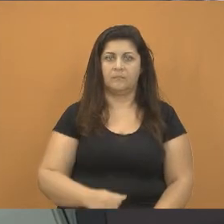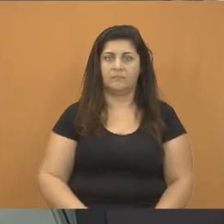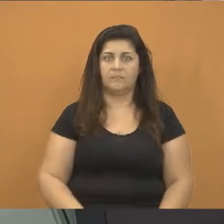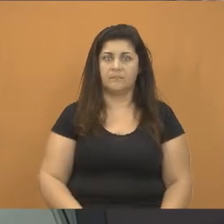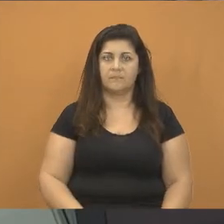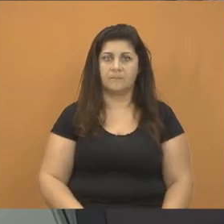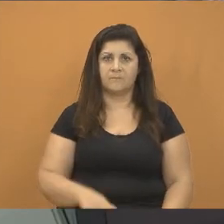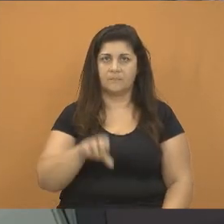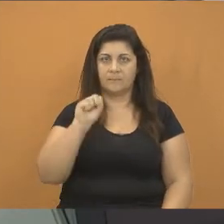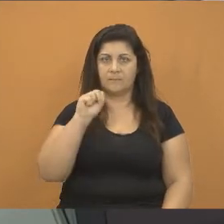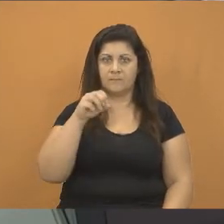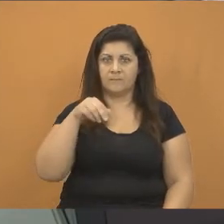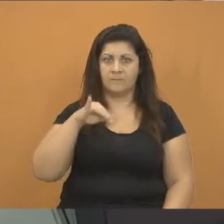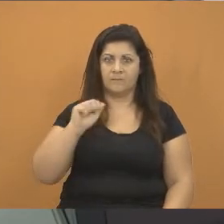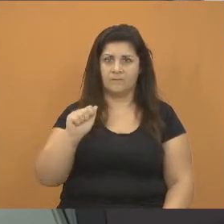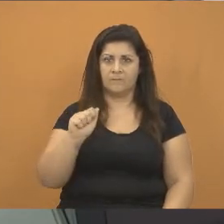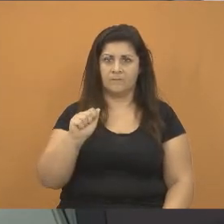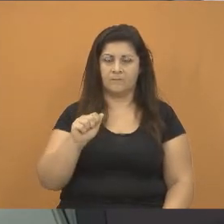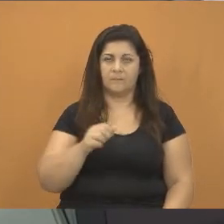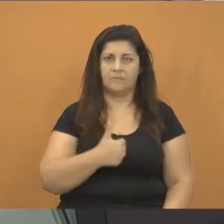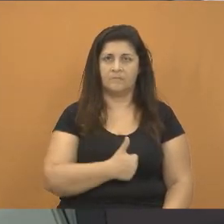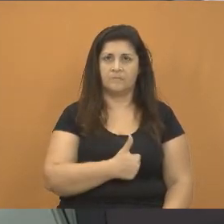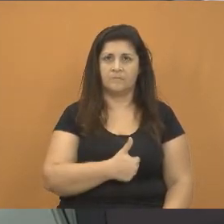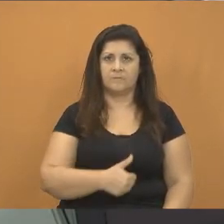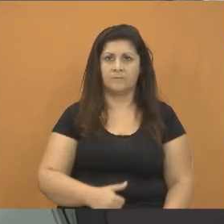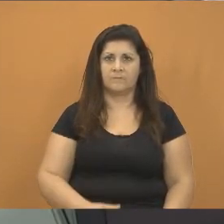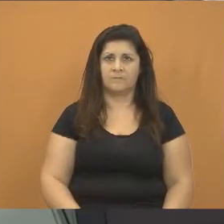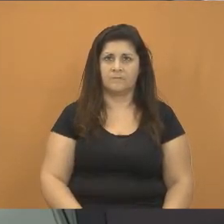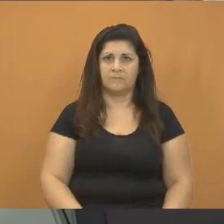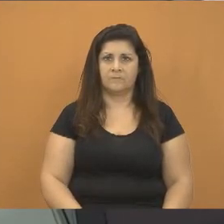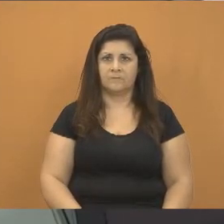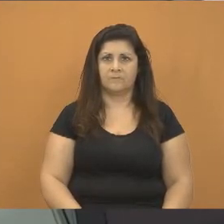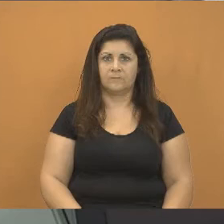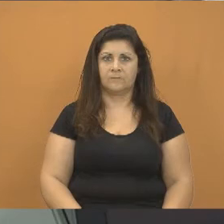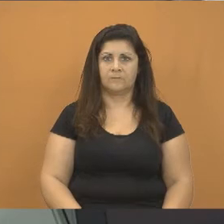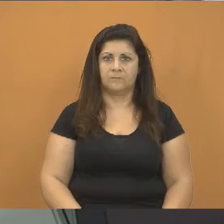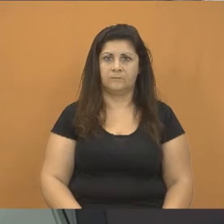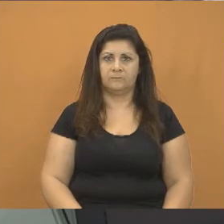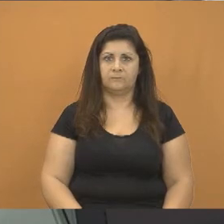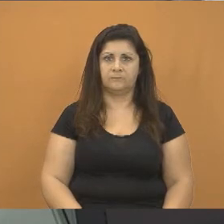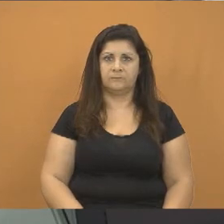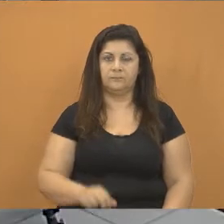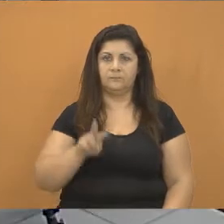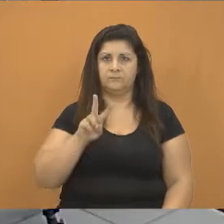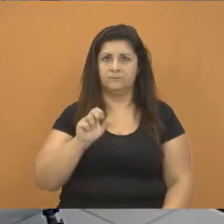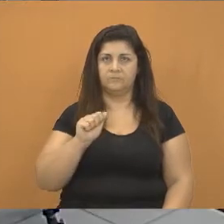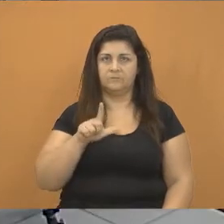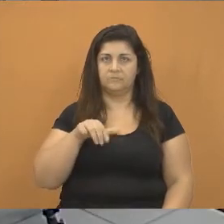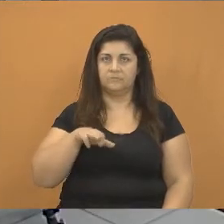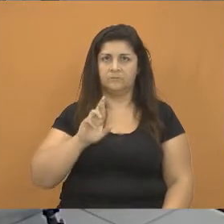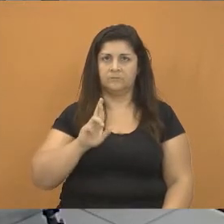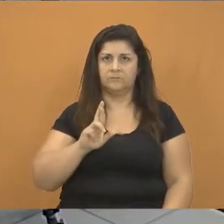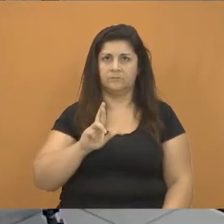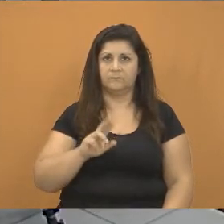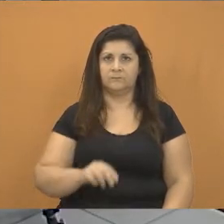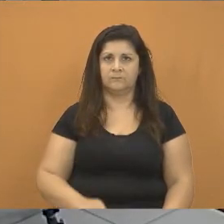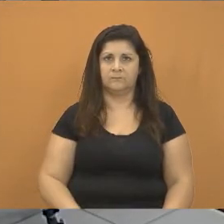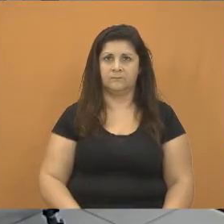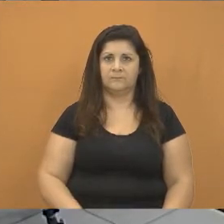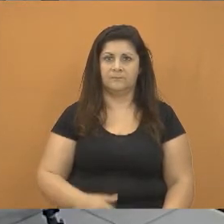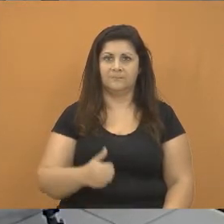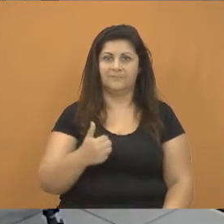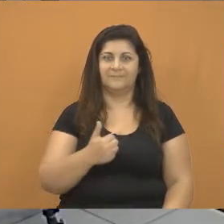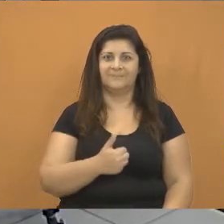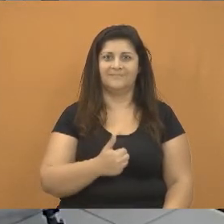vota a vereadora Sônia Patas da Amizade? Favorável. Como vota o vereador Valmir do Parque Meia Lua?